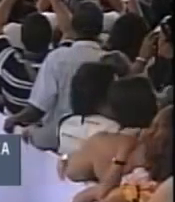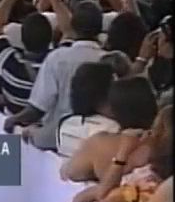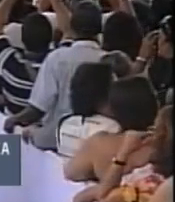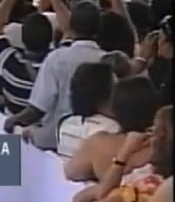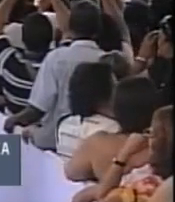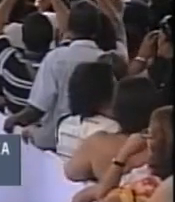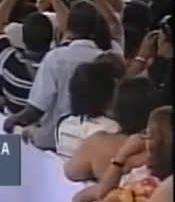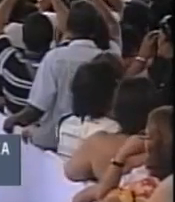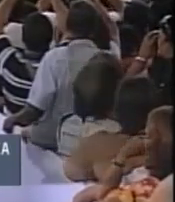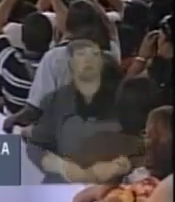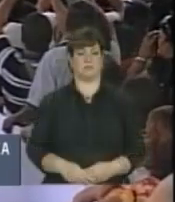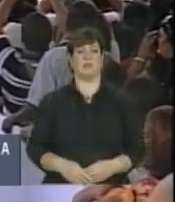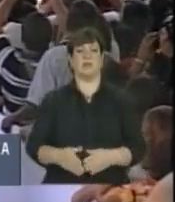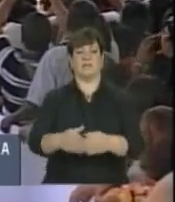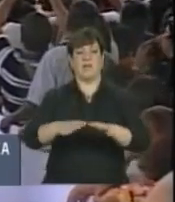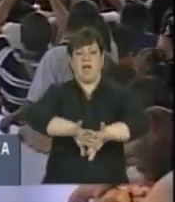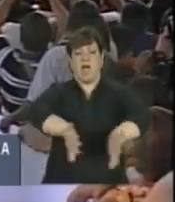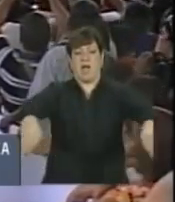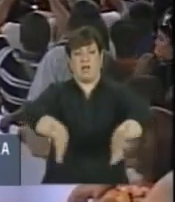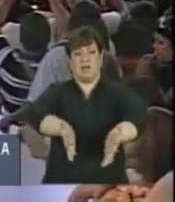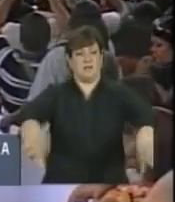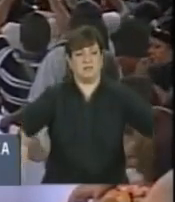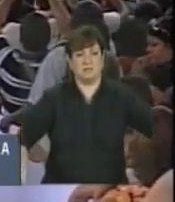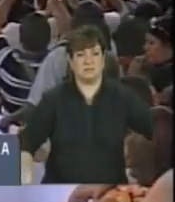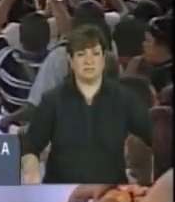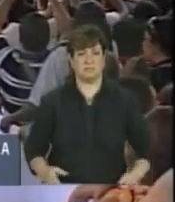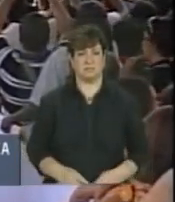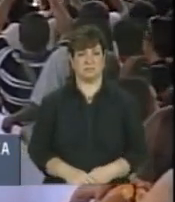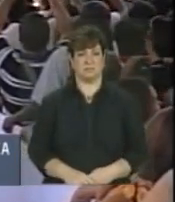Não dá para abrir aqui, não, né?